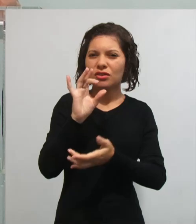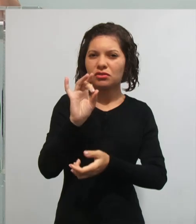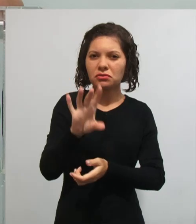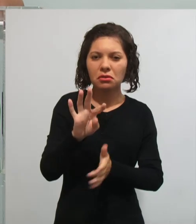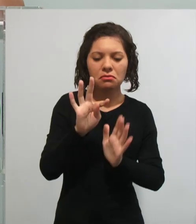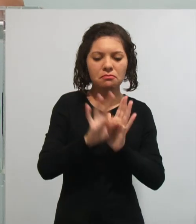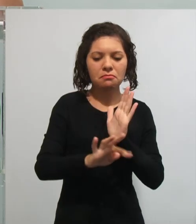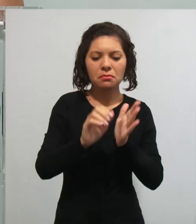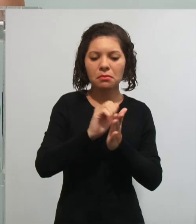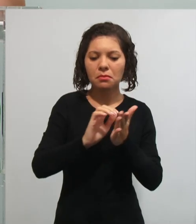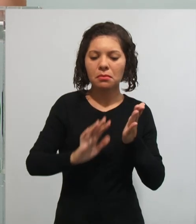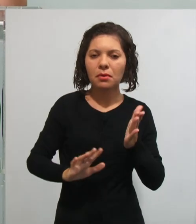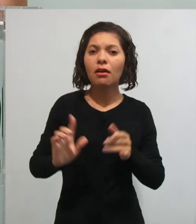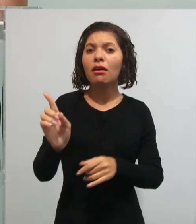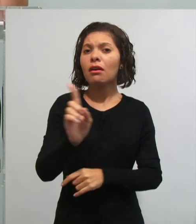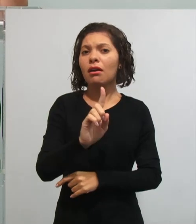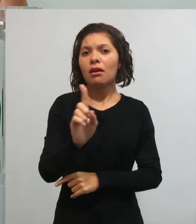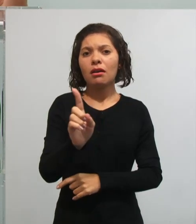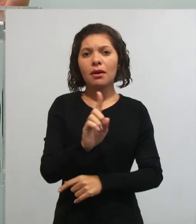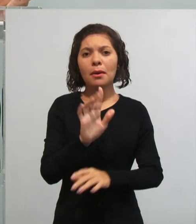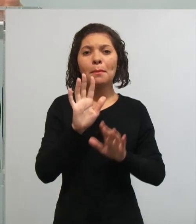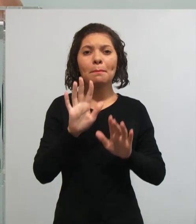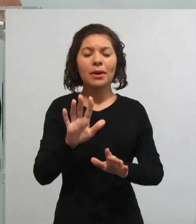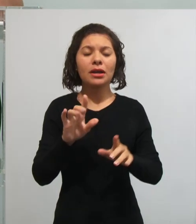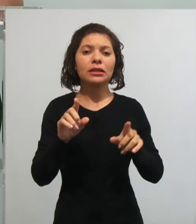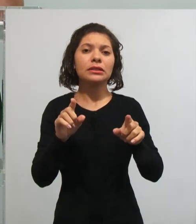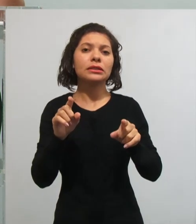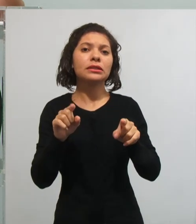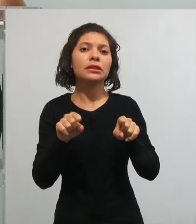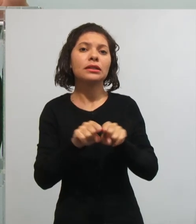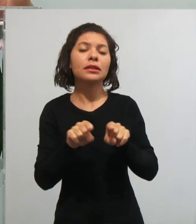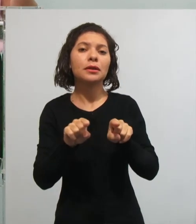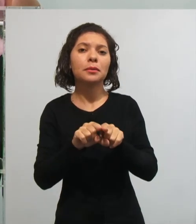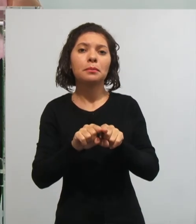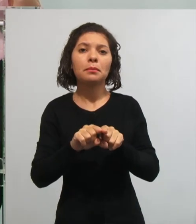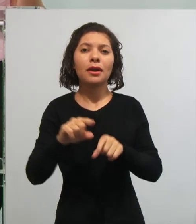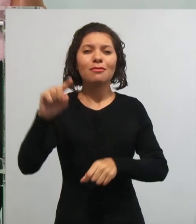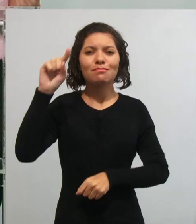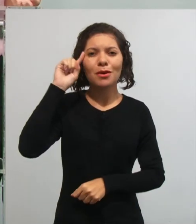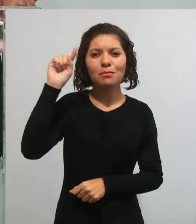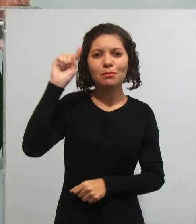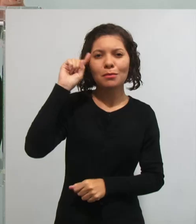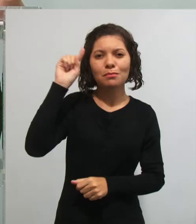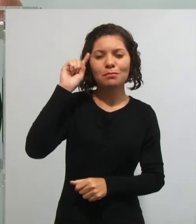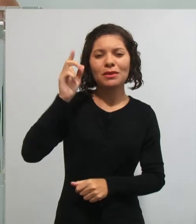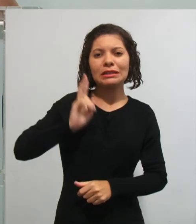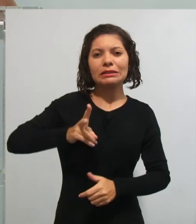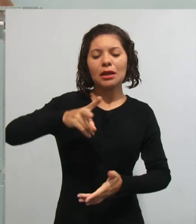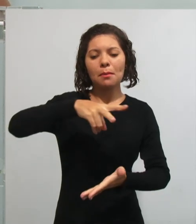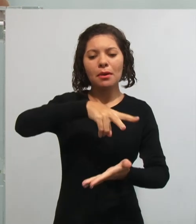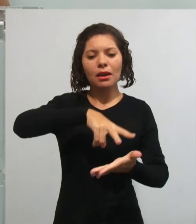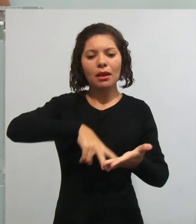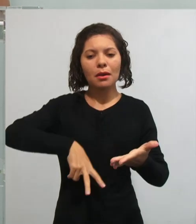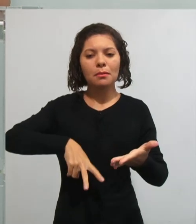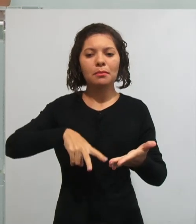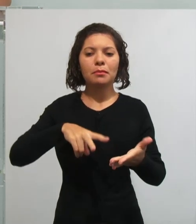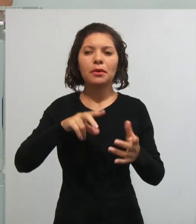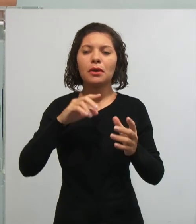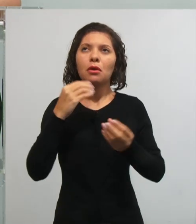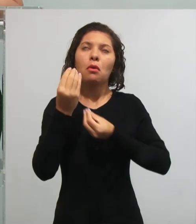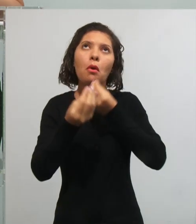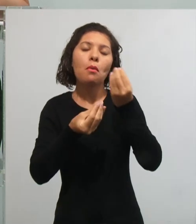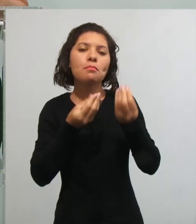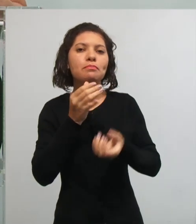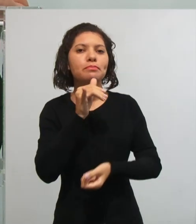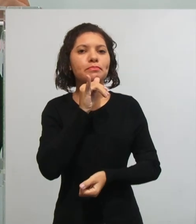atividade, mas nós estamos no nosso dia a dia em constante contato com a leitura, seja das redes sociais,